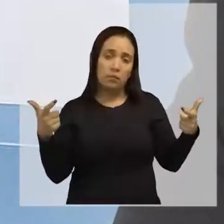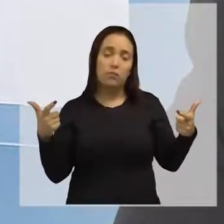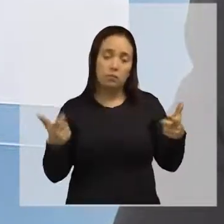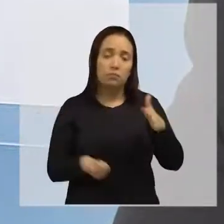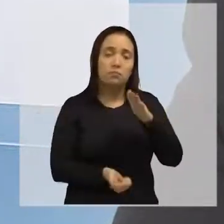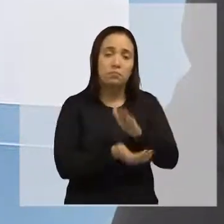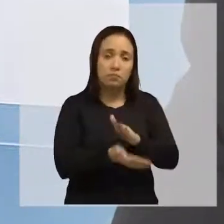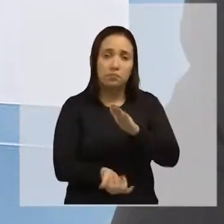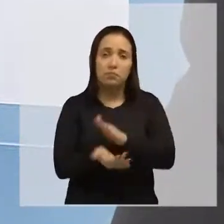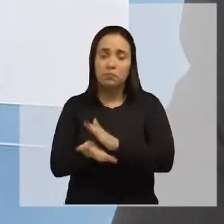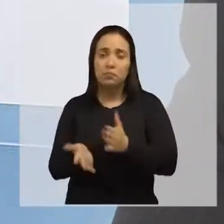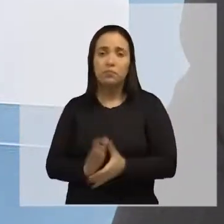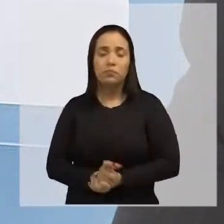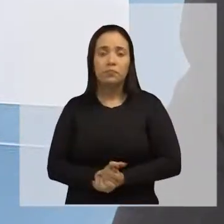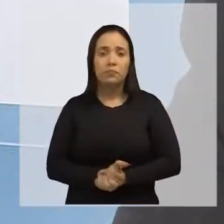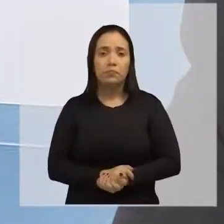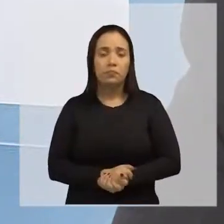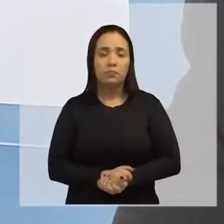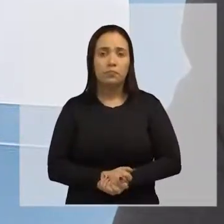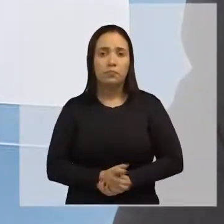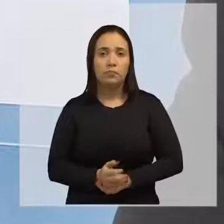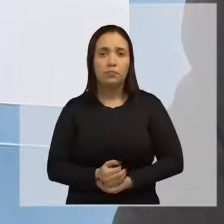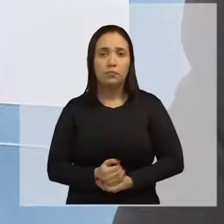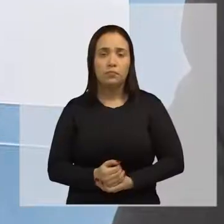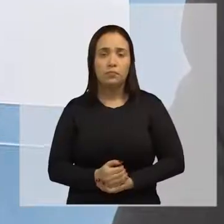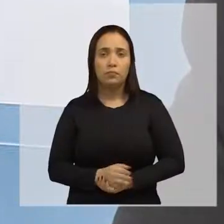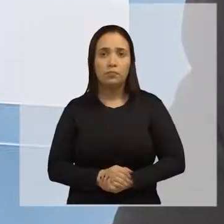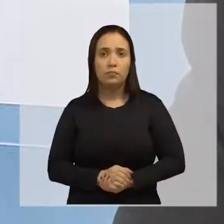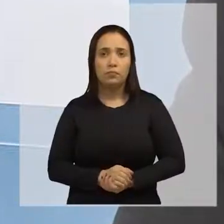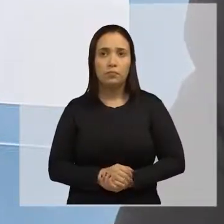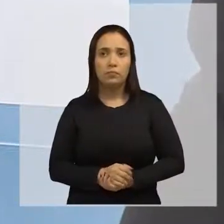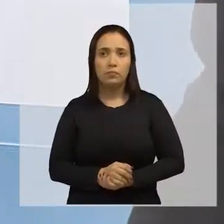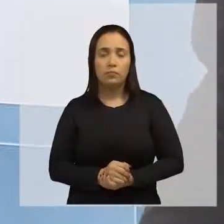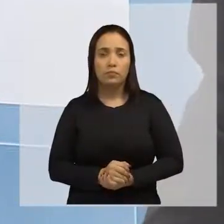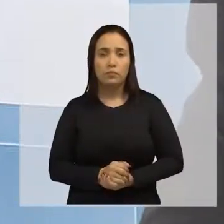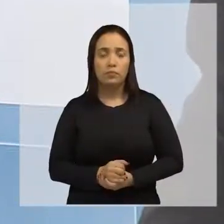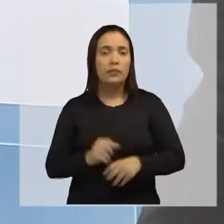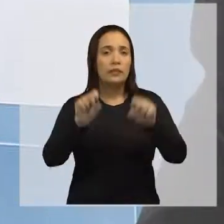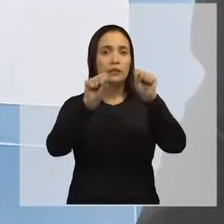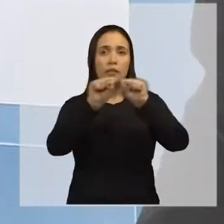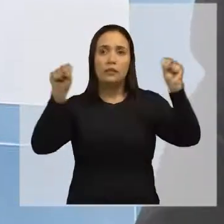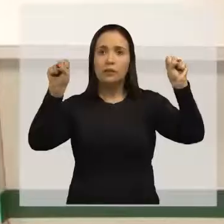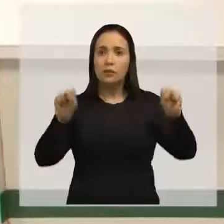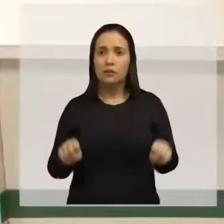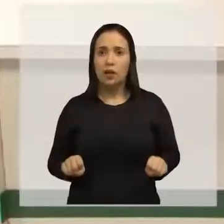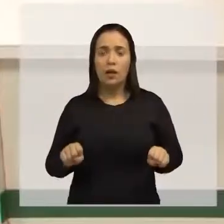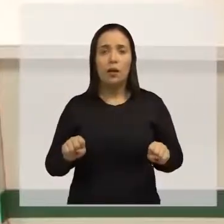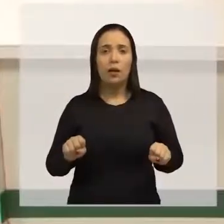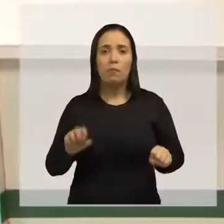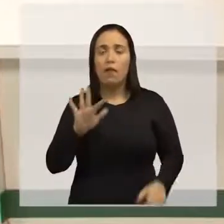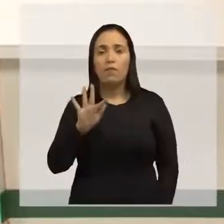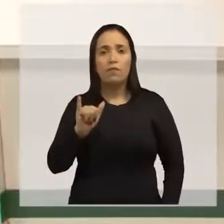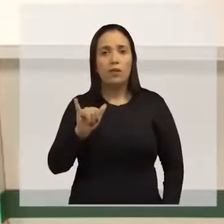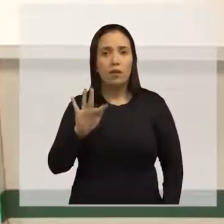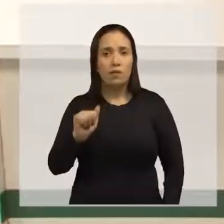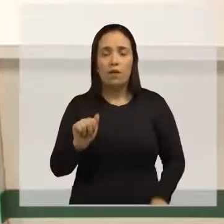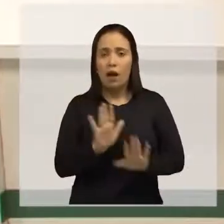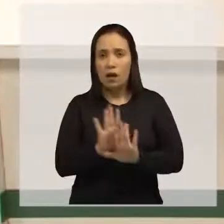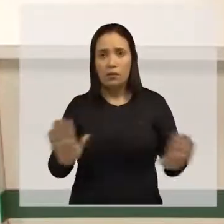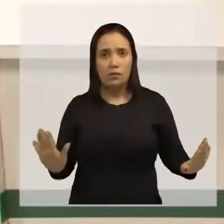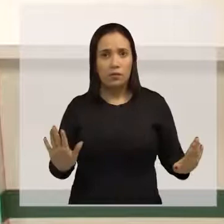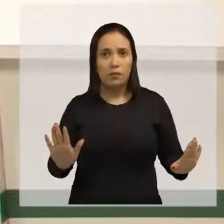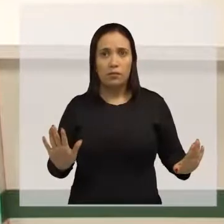todos corruptos, a gente estava... Mas um sistema corrupto. O sistema da FIFA corrupto, quase todos corruptos. A gente estava prestes, Luiz, a